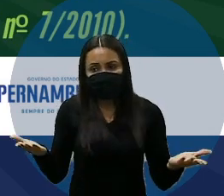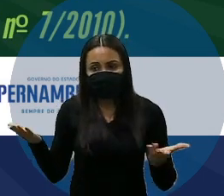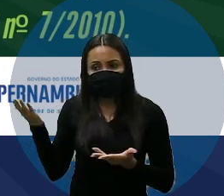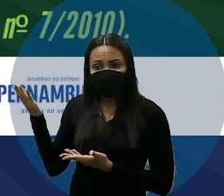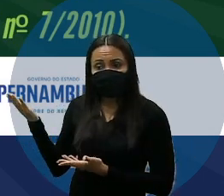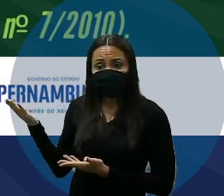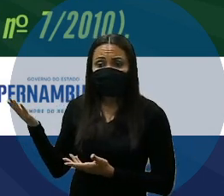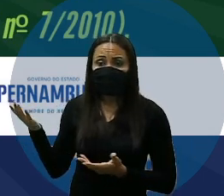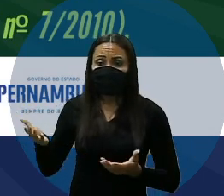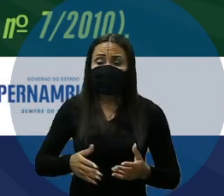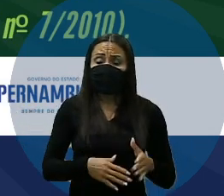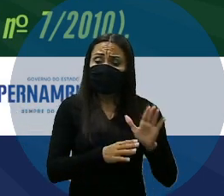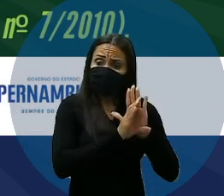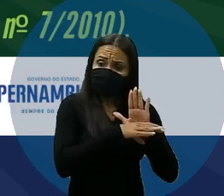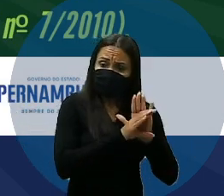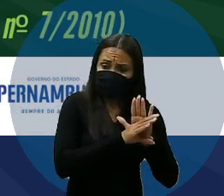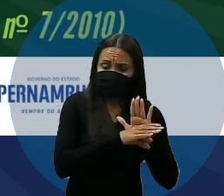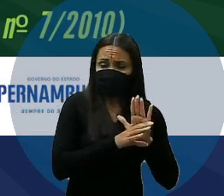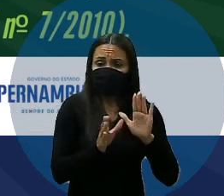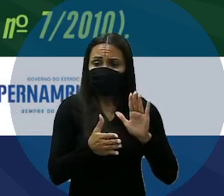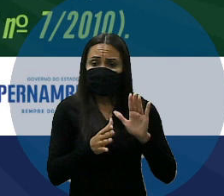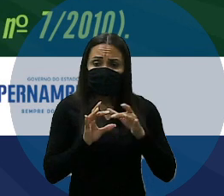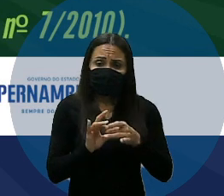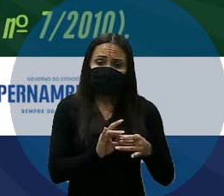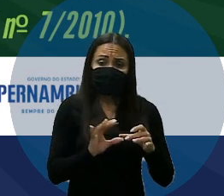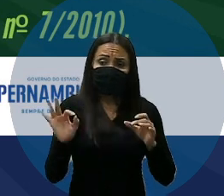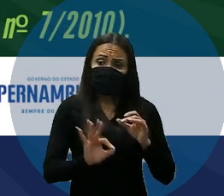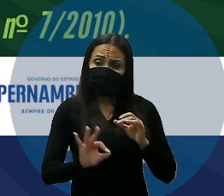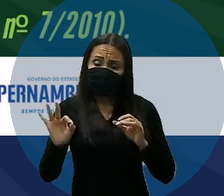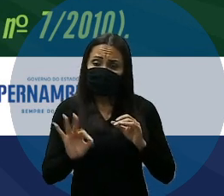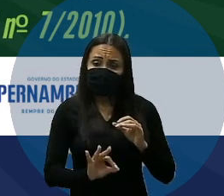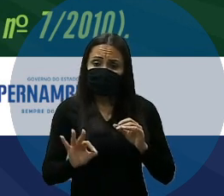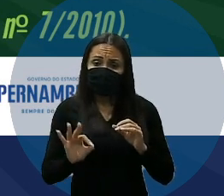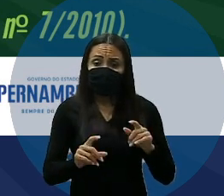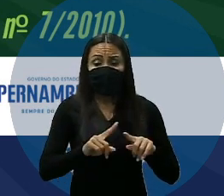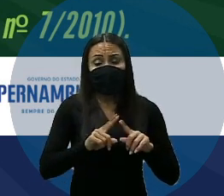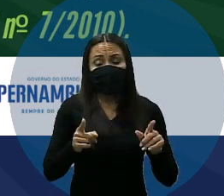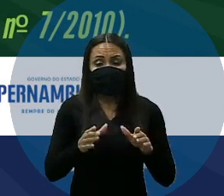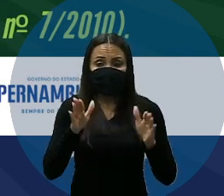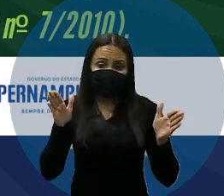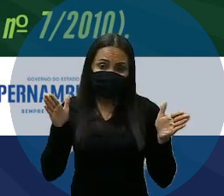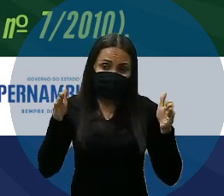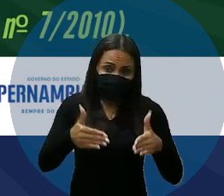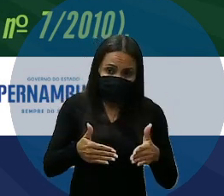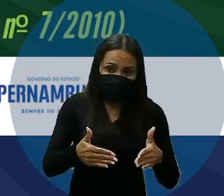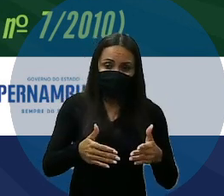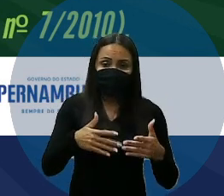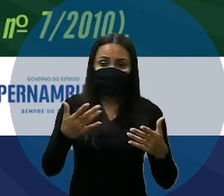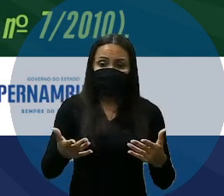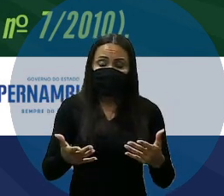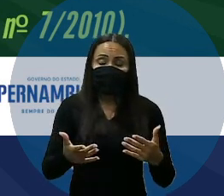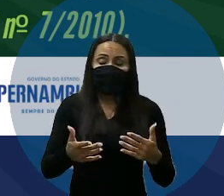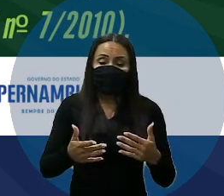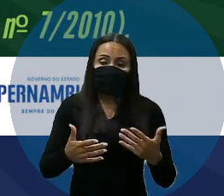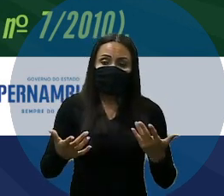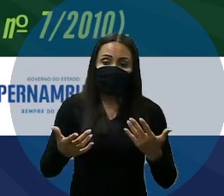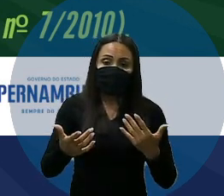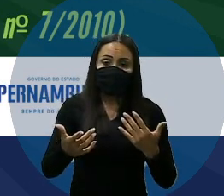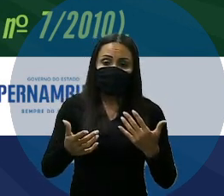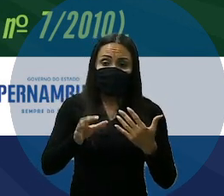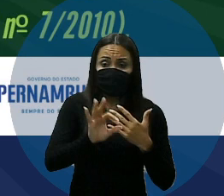abordagem conceitual está ligada à porcentagem, só que a ênfase é em um dos temas dos eixos integradores e